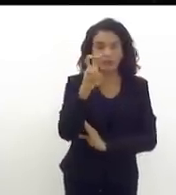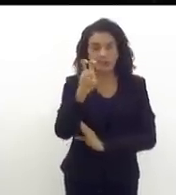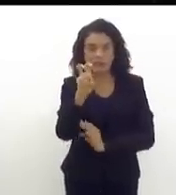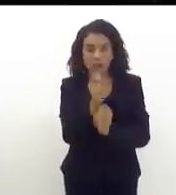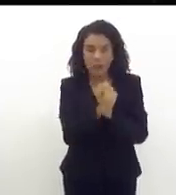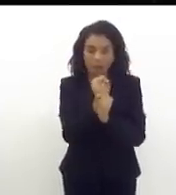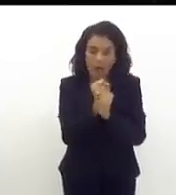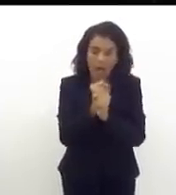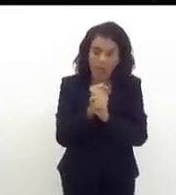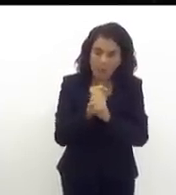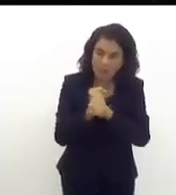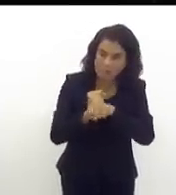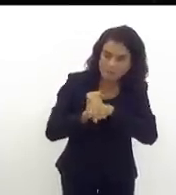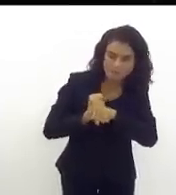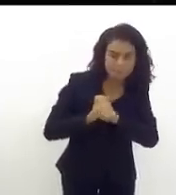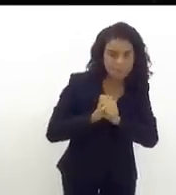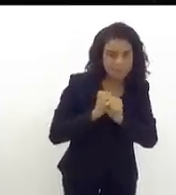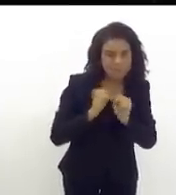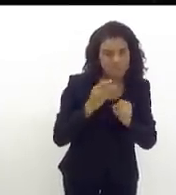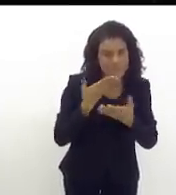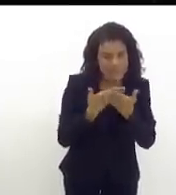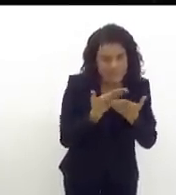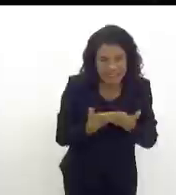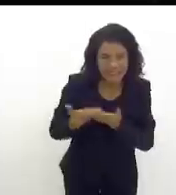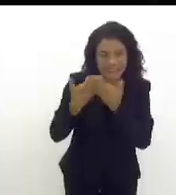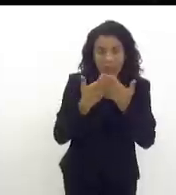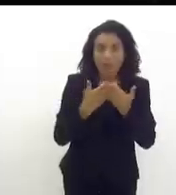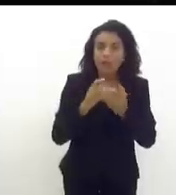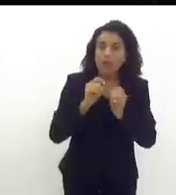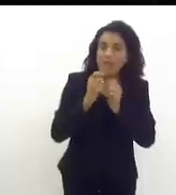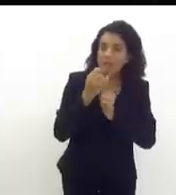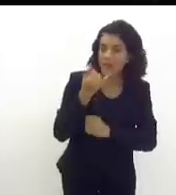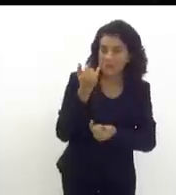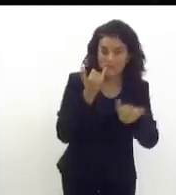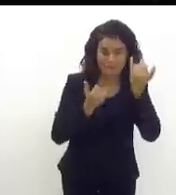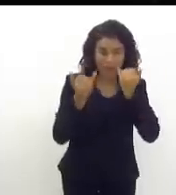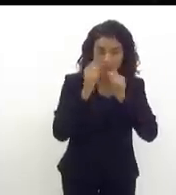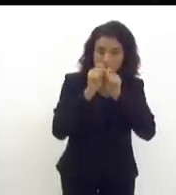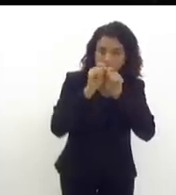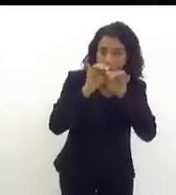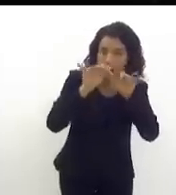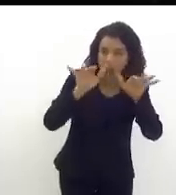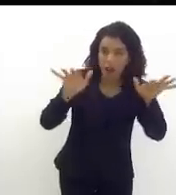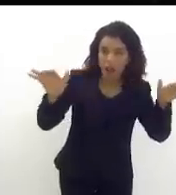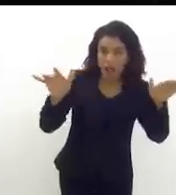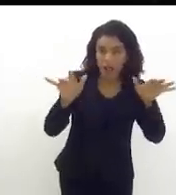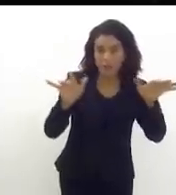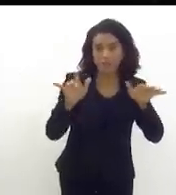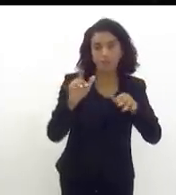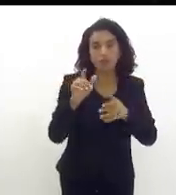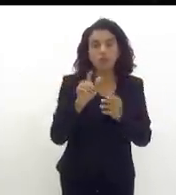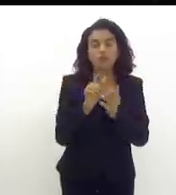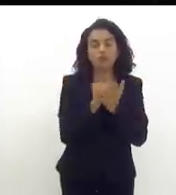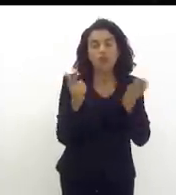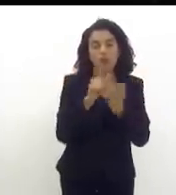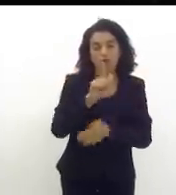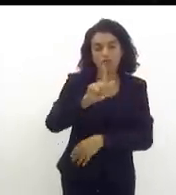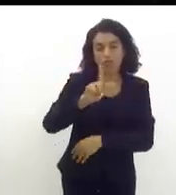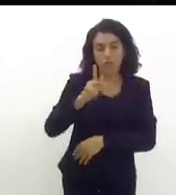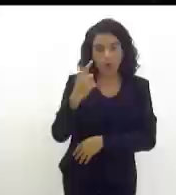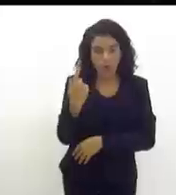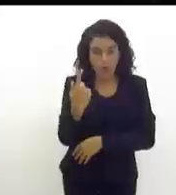dedicaram e teve vazamento de informação segundo o G1 o G1 pessoas foram